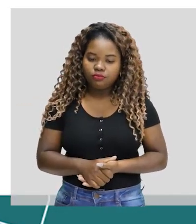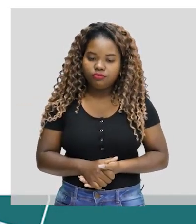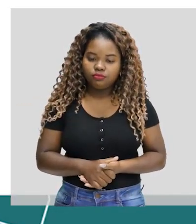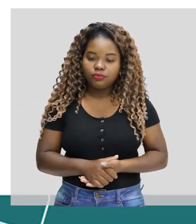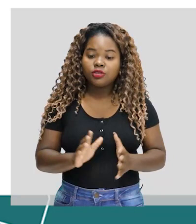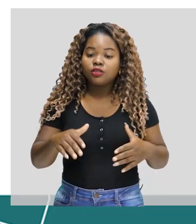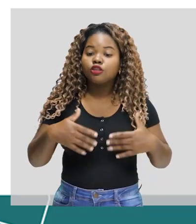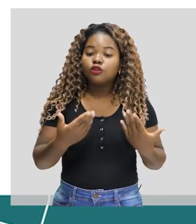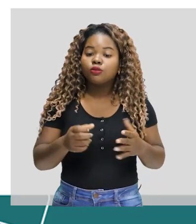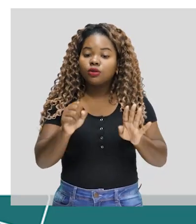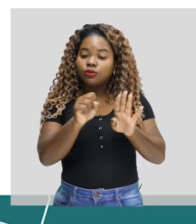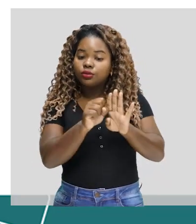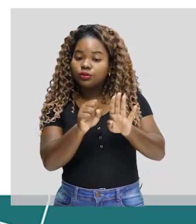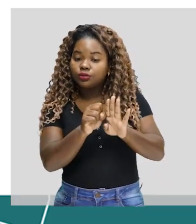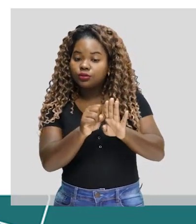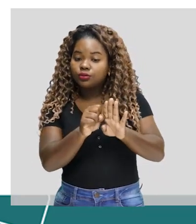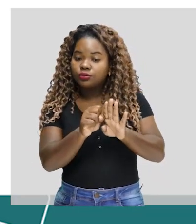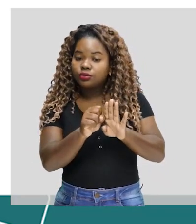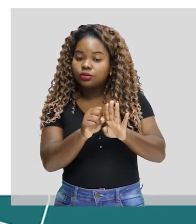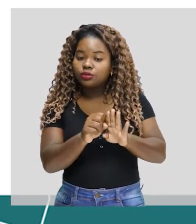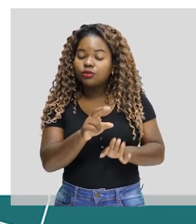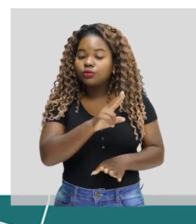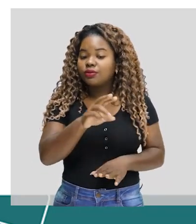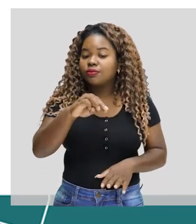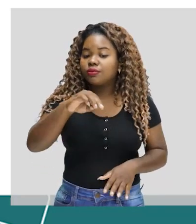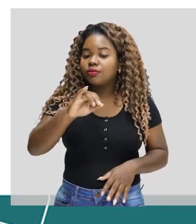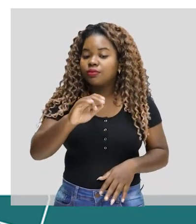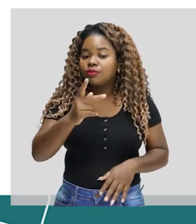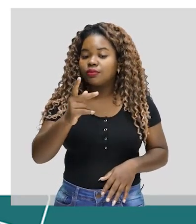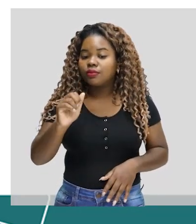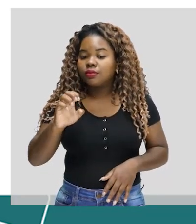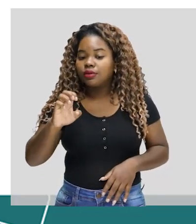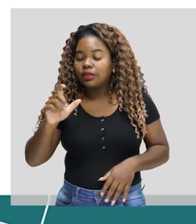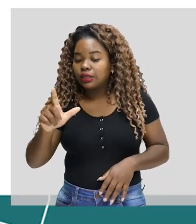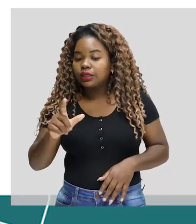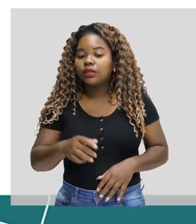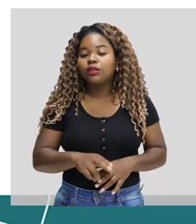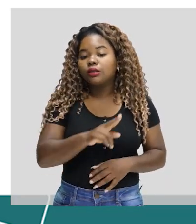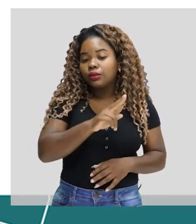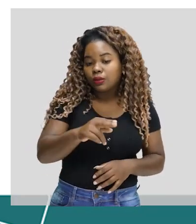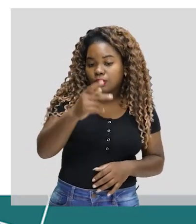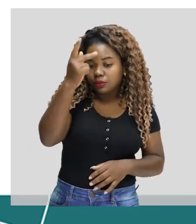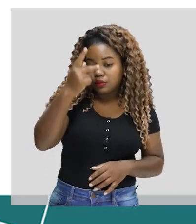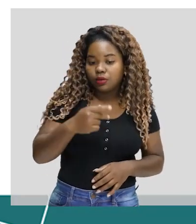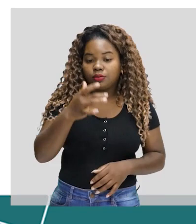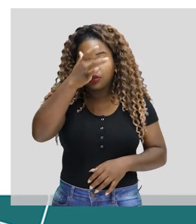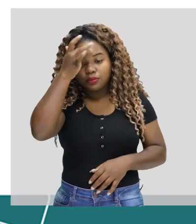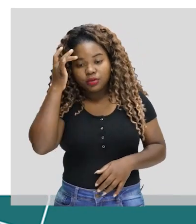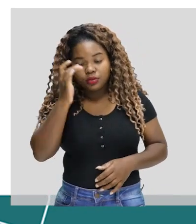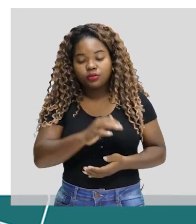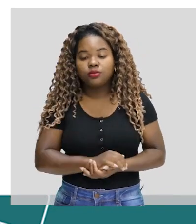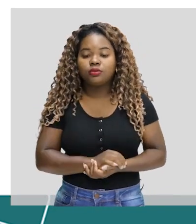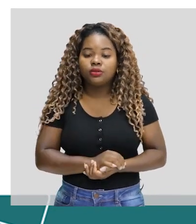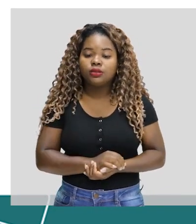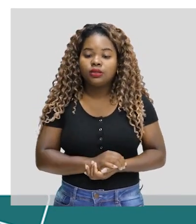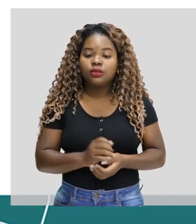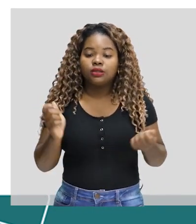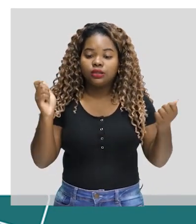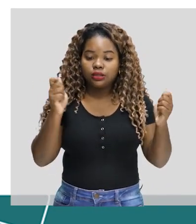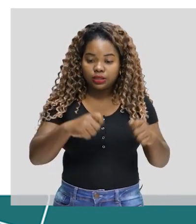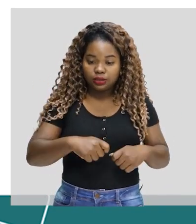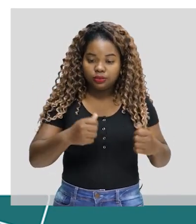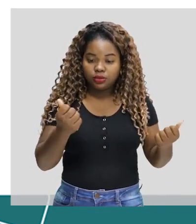é o substantivo? Michael. Michael, nome próprio, nome de uma pessoa. Eu posso